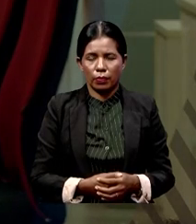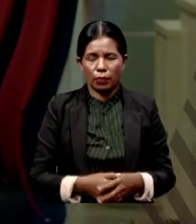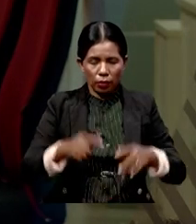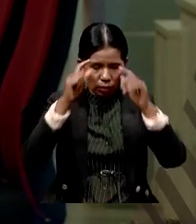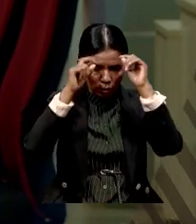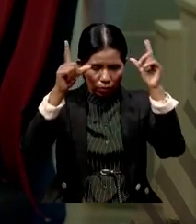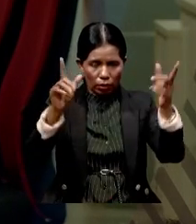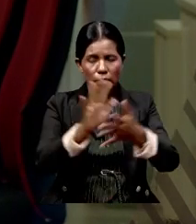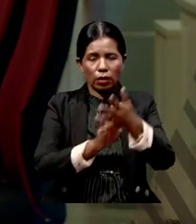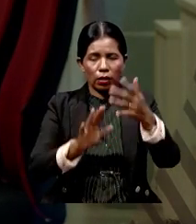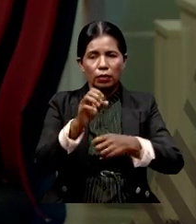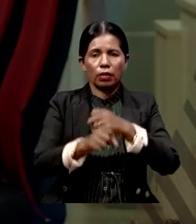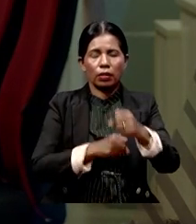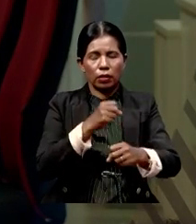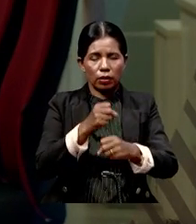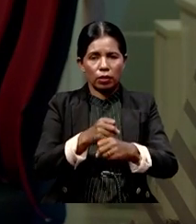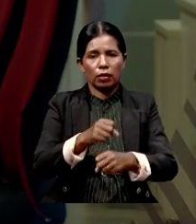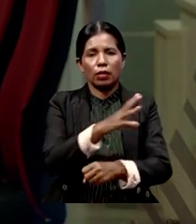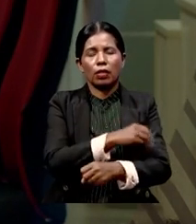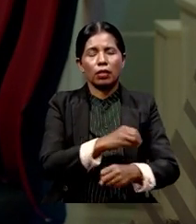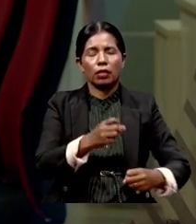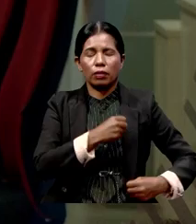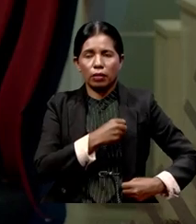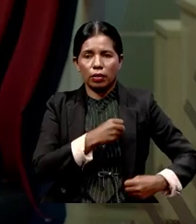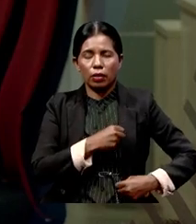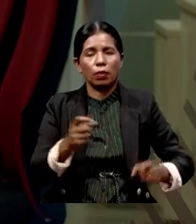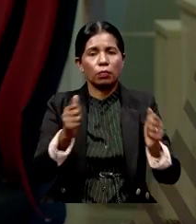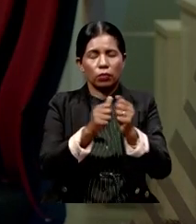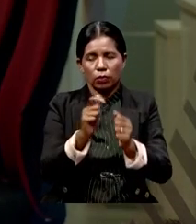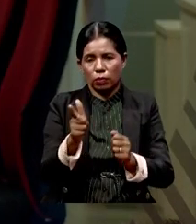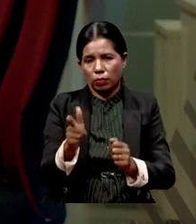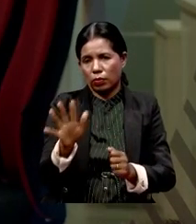Timor-Leste se celebra aniversário interfétnia Badala Ronulures Lima.